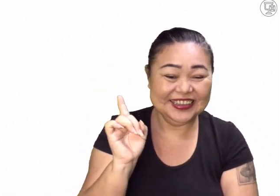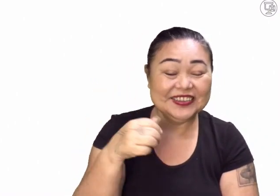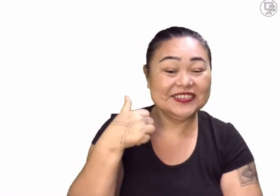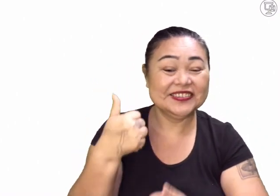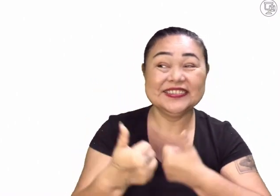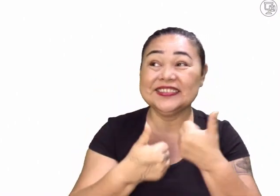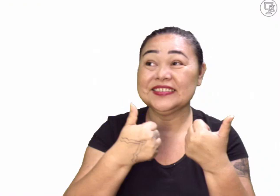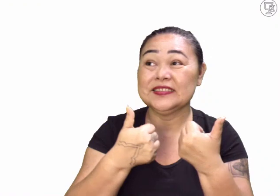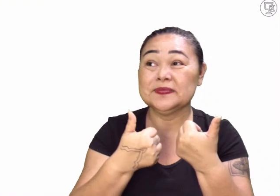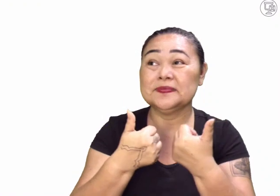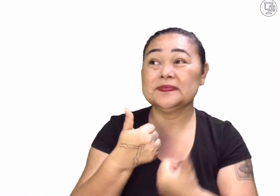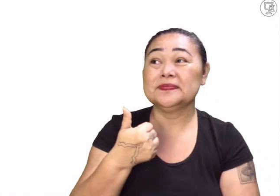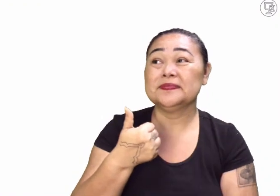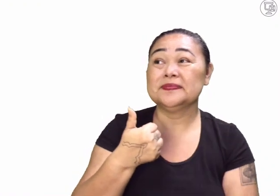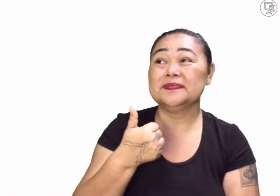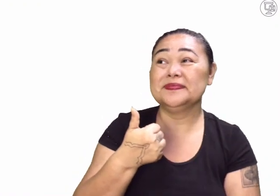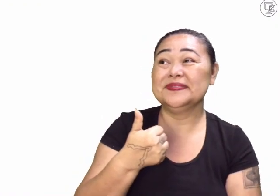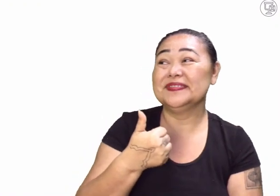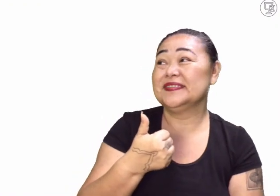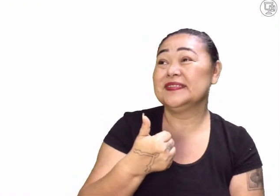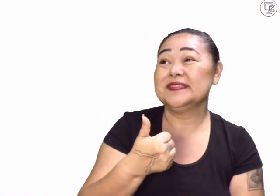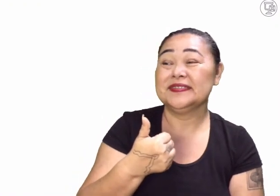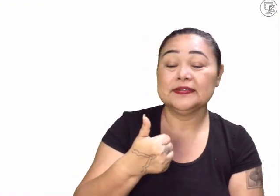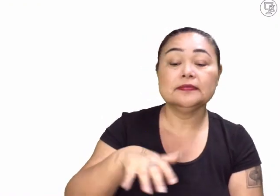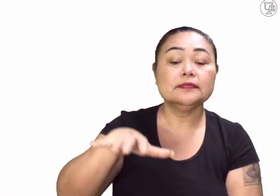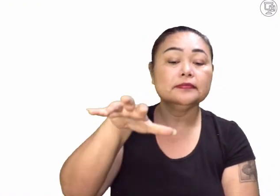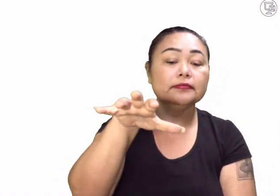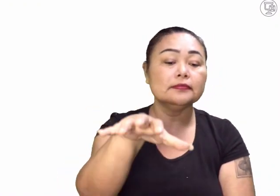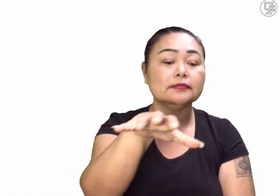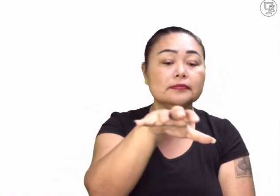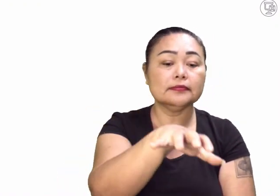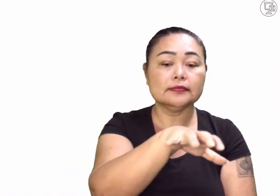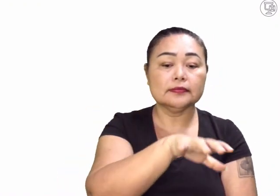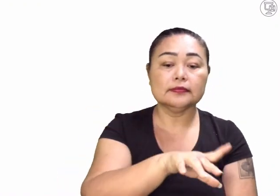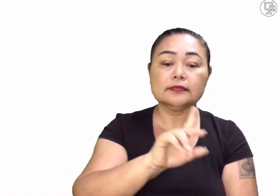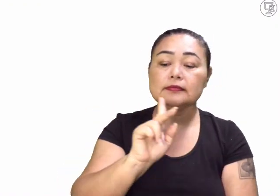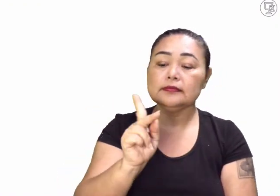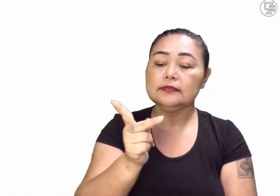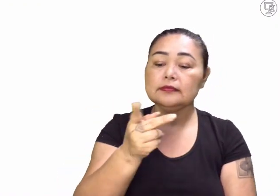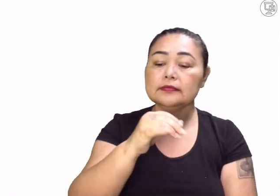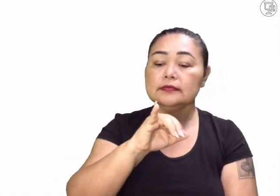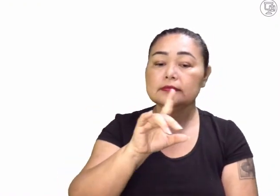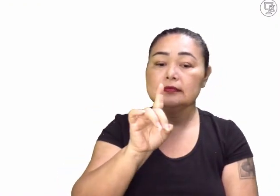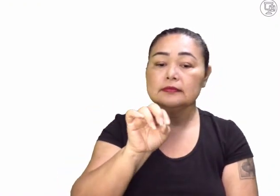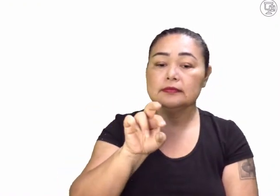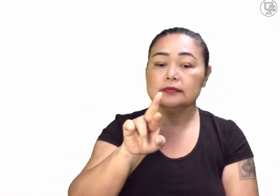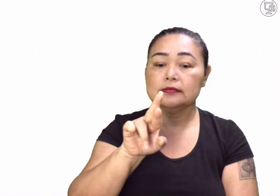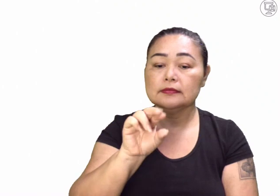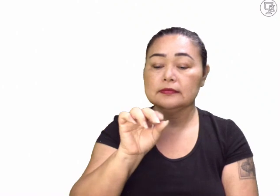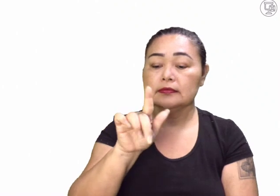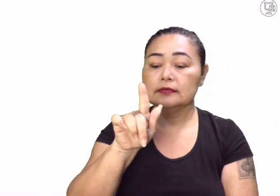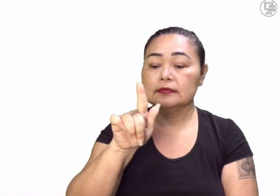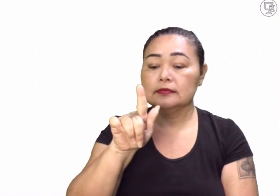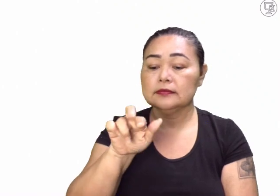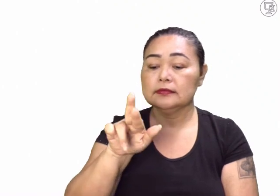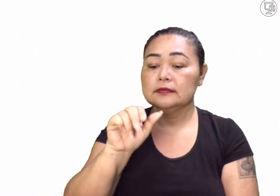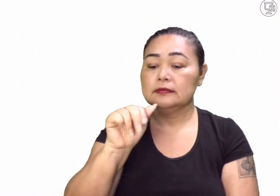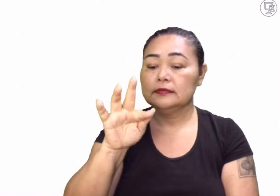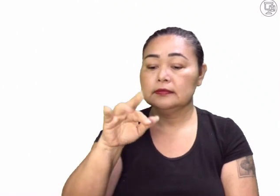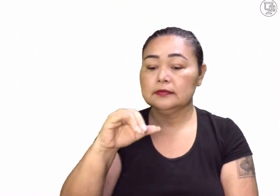Beleza, galera. Então, olha só. Bacias hidrográficas. Agora sim, nós